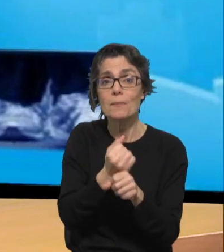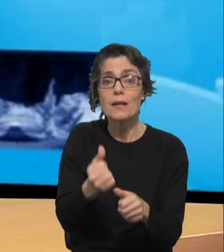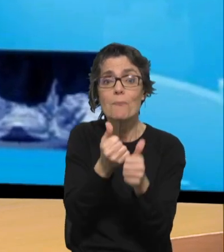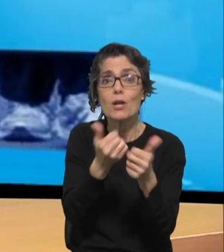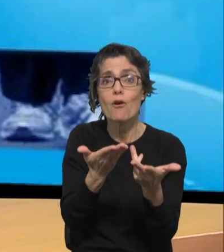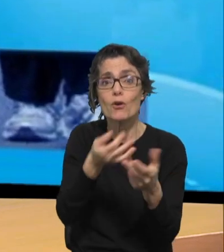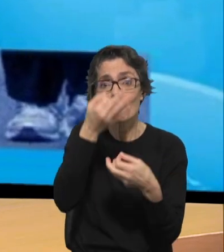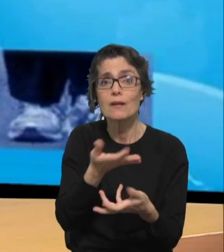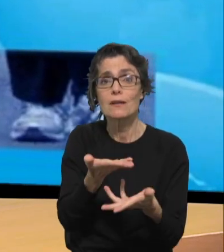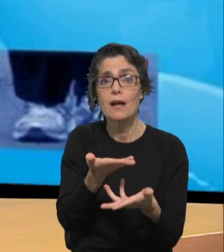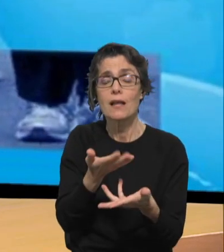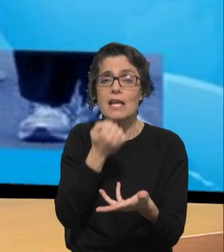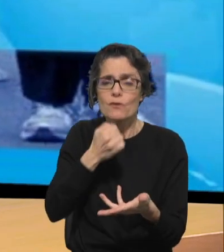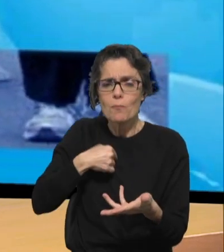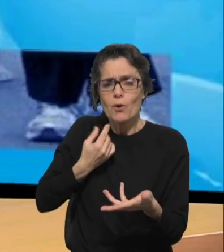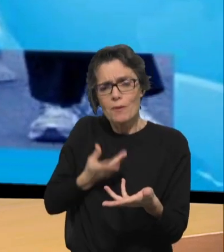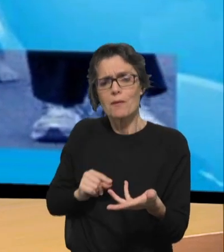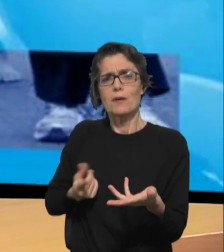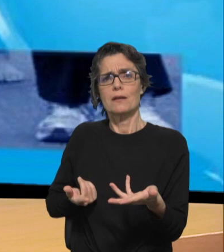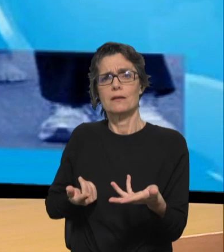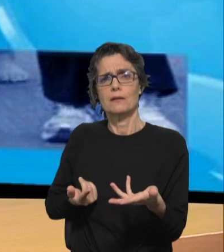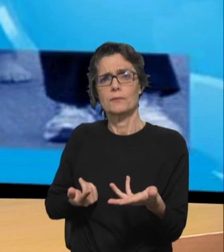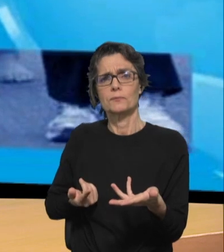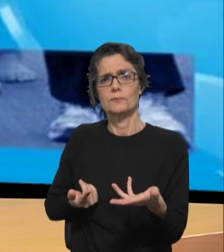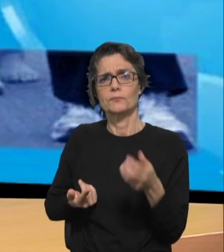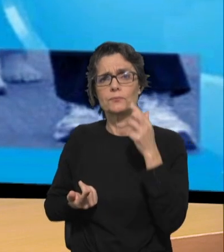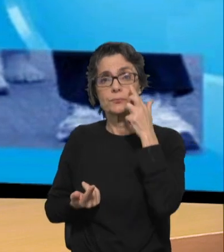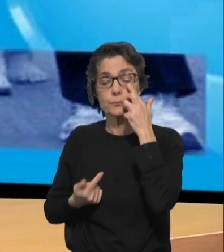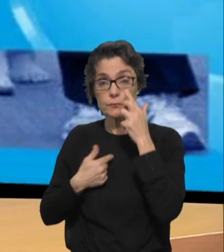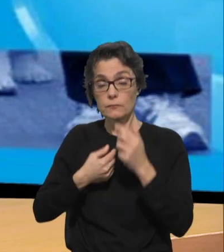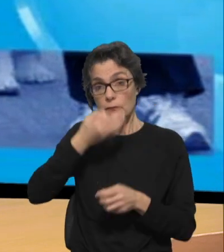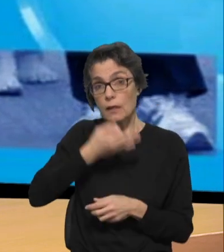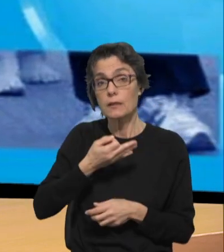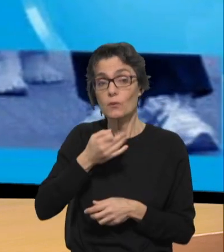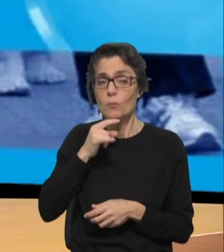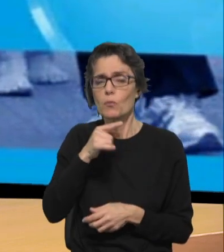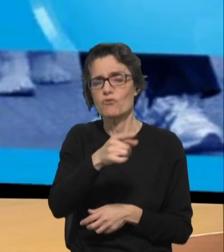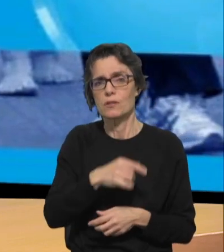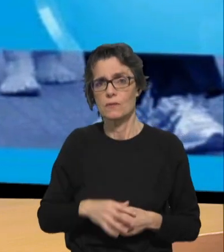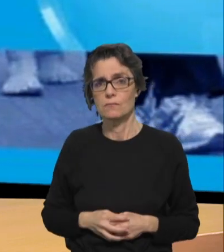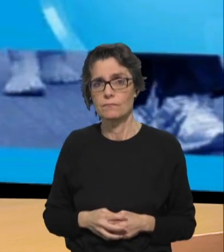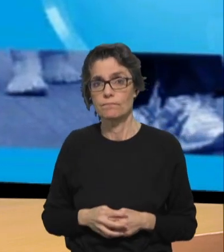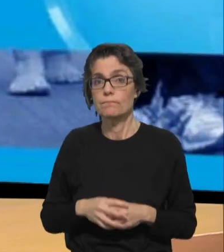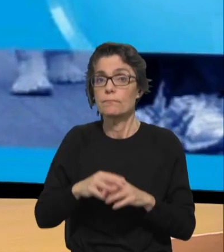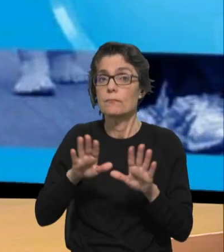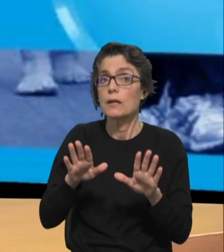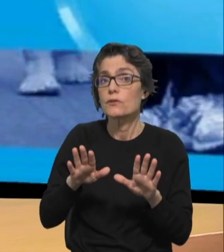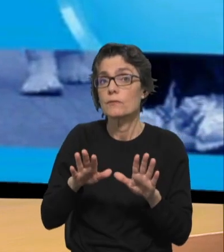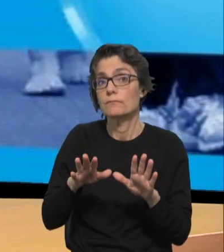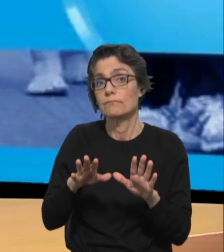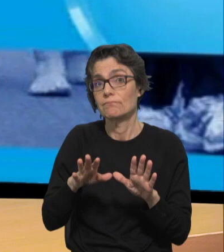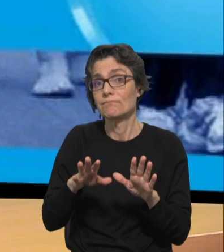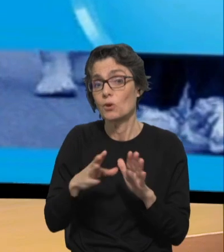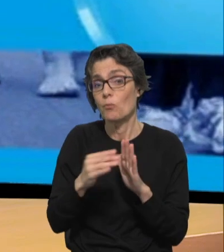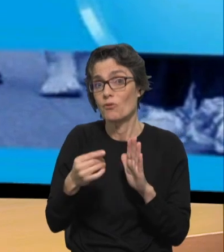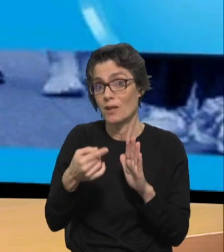com dignidade e com satisfação profissional. Eu quero acreditar que isso é possível, mas talvez não seja no modelo atual